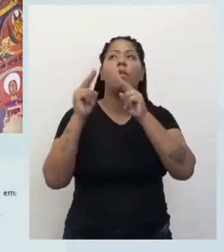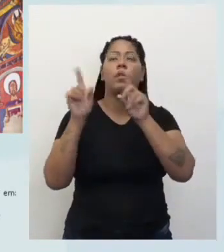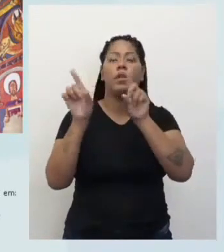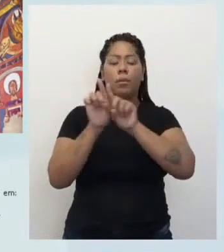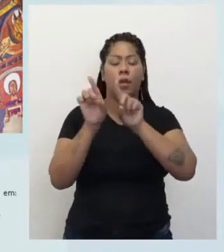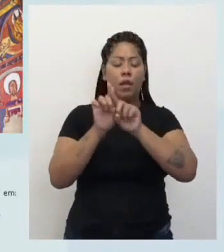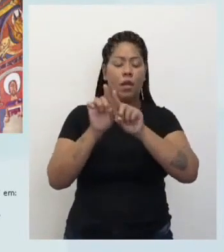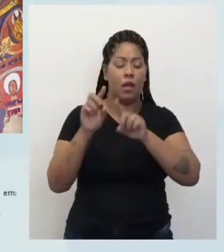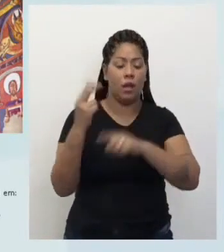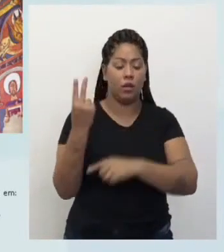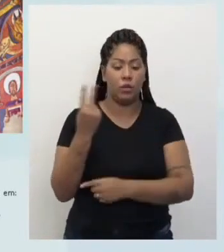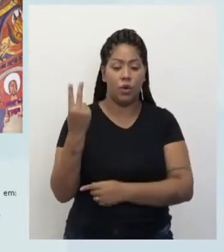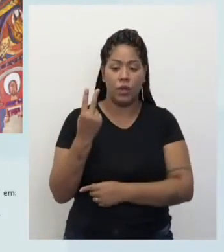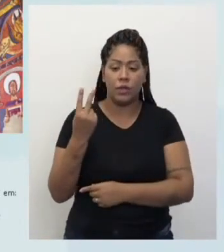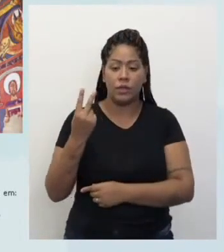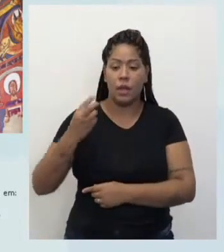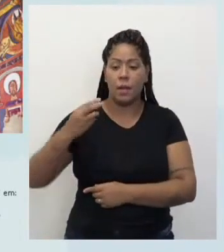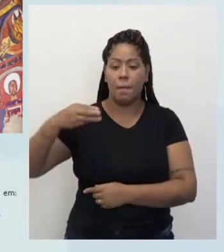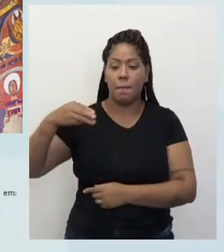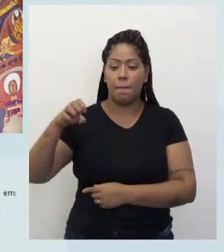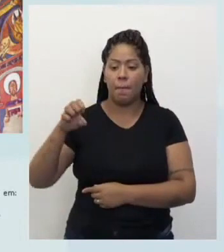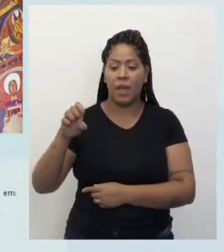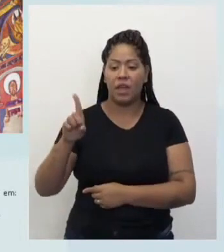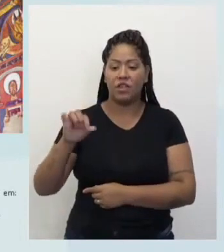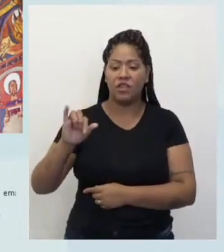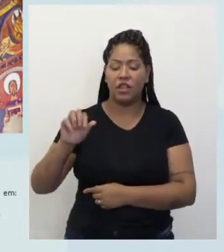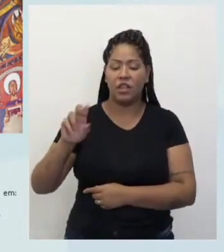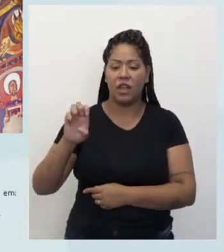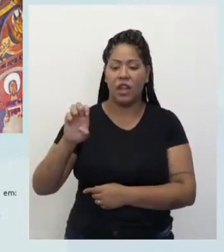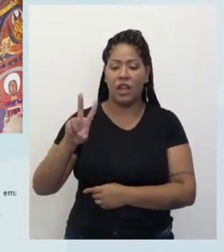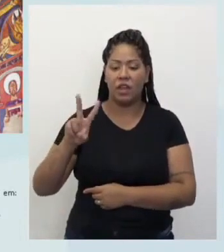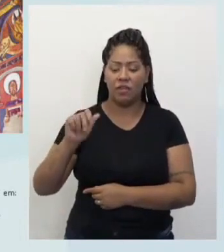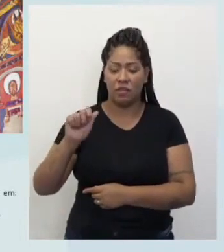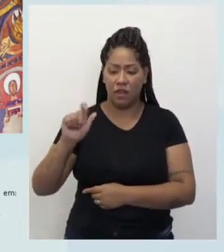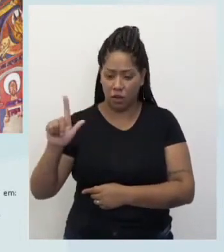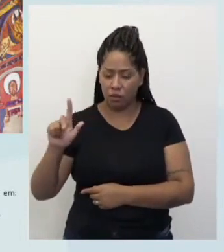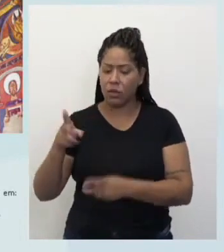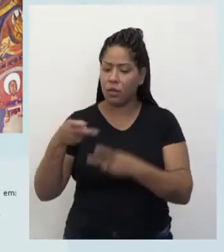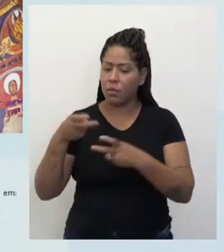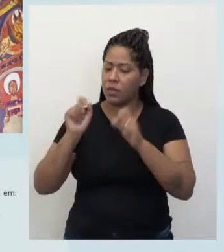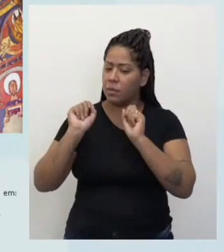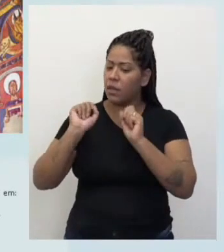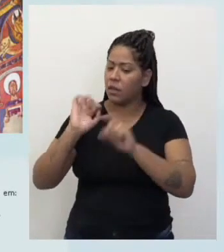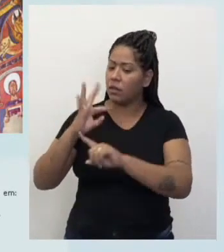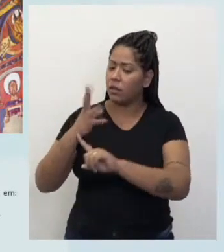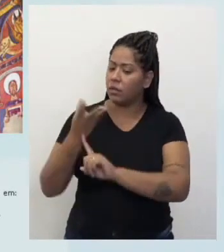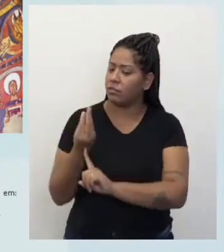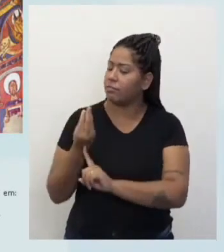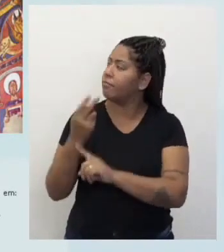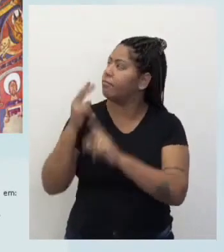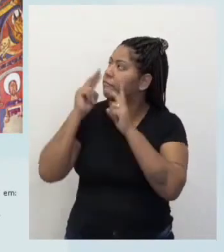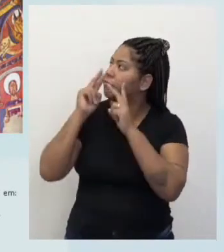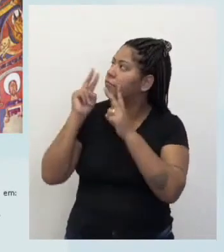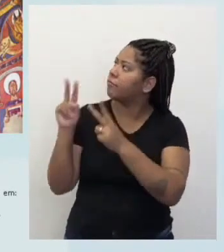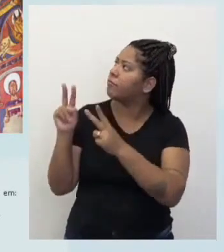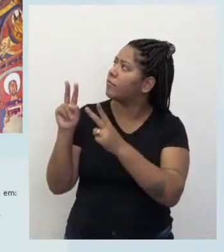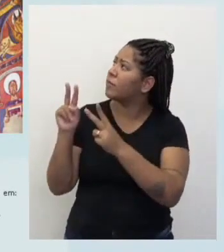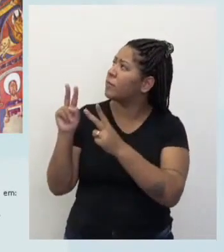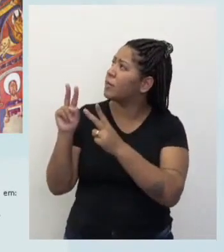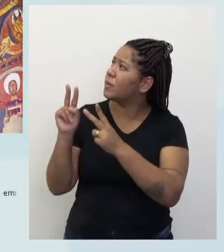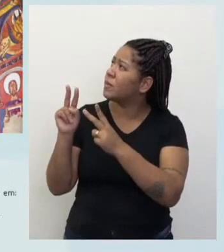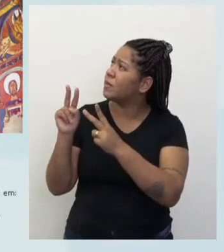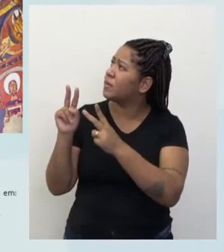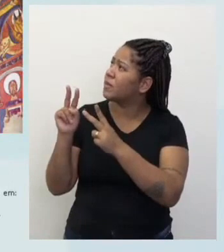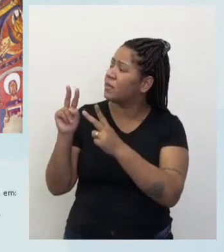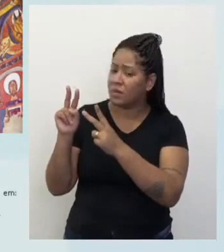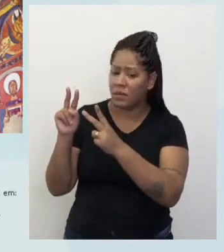é medieval e a gente consegue observar uma característica fundamental da arte medieval, que é a distorção